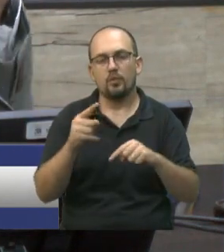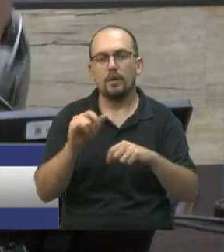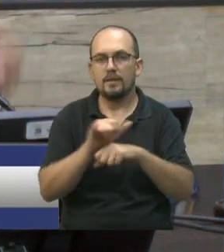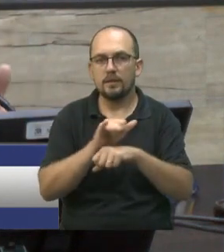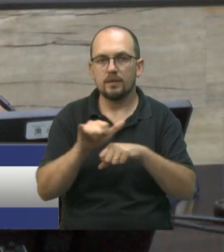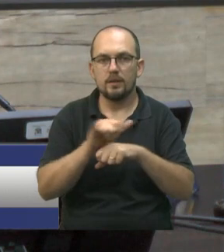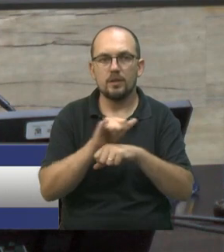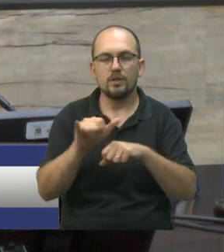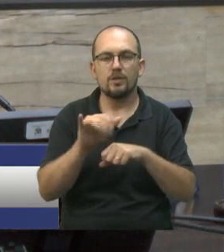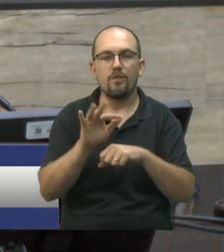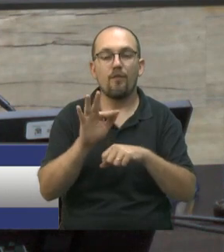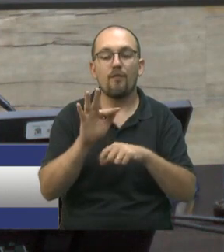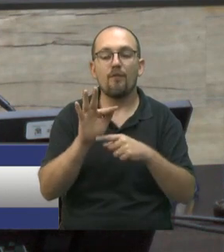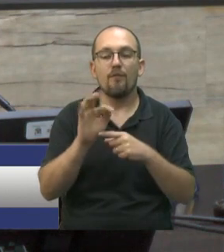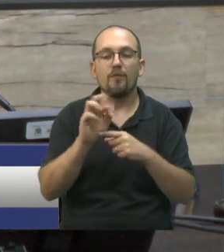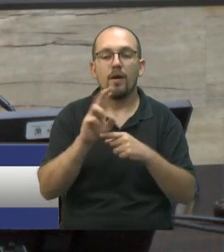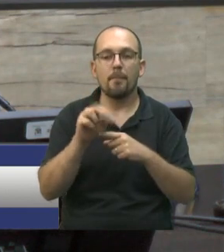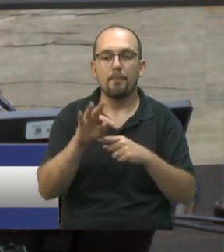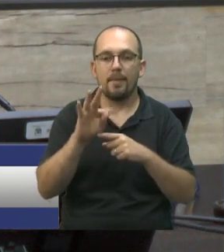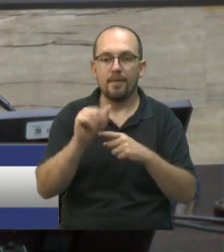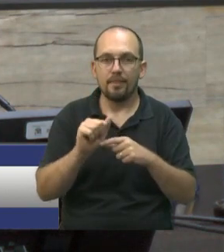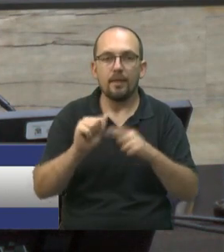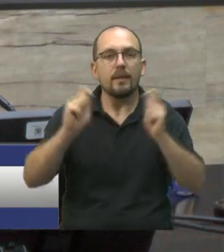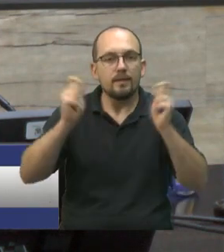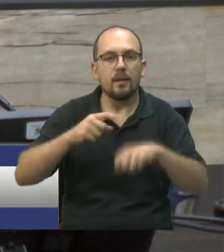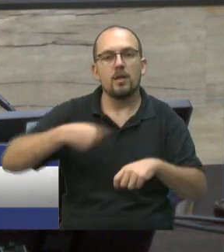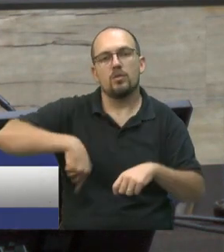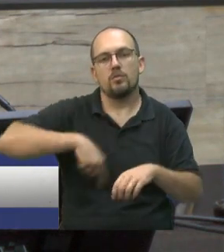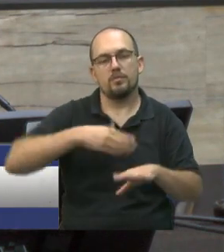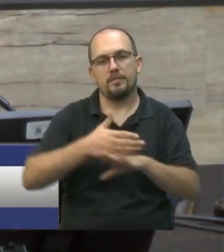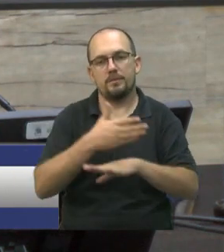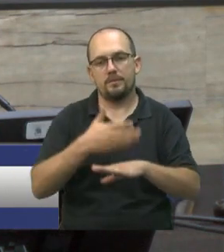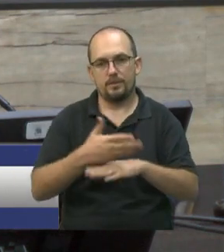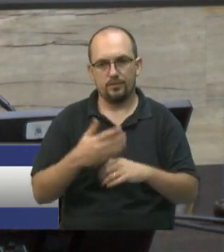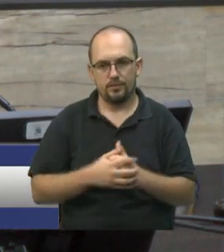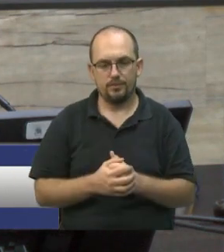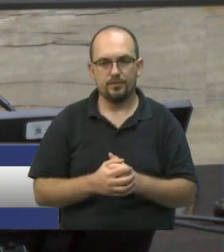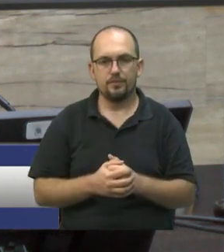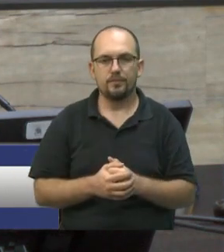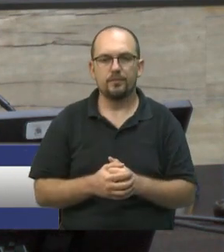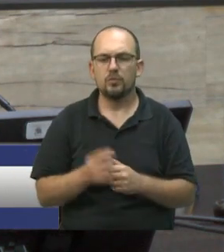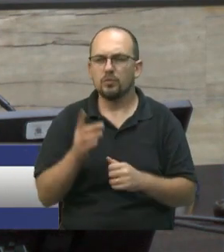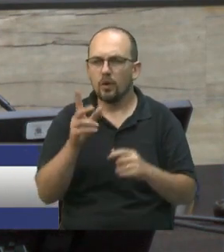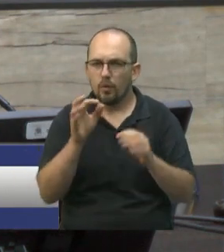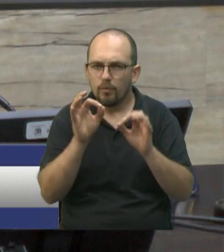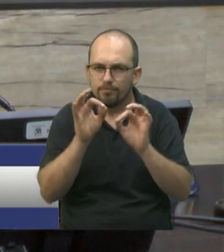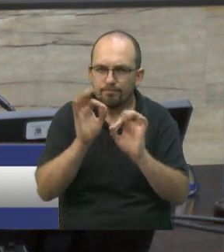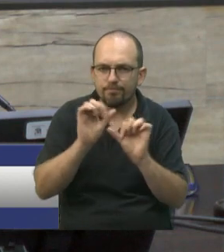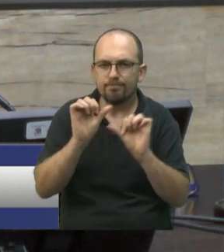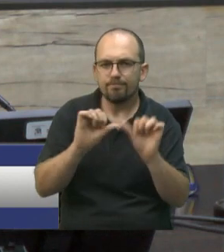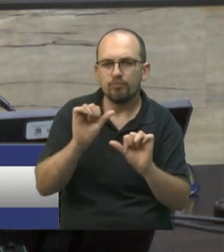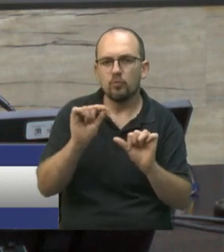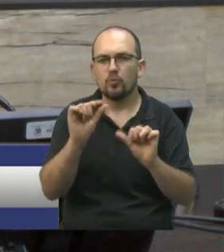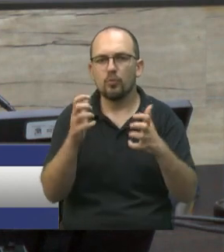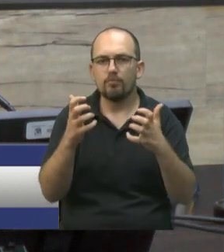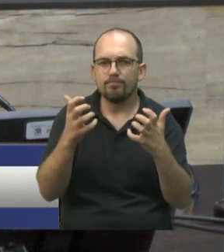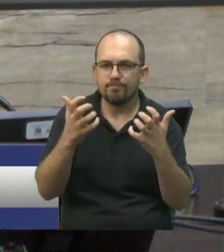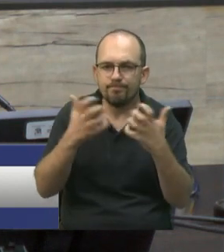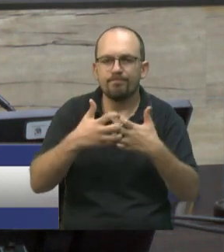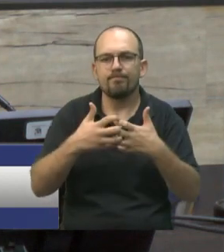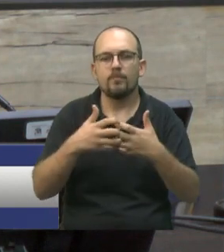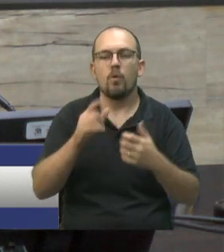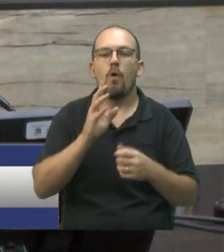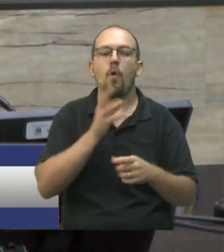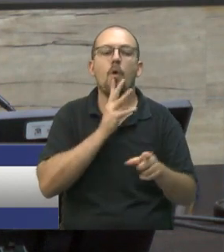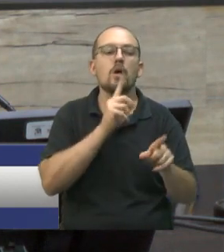ferramenta útil, uma ferramenta que todos nós temos que nos envolver. Então, é uma questão aí só de ajuste, realmente. Acho que nós temos que fazer, conhecer